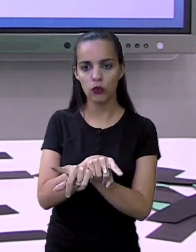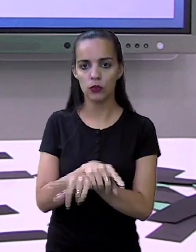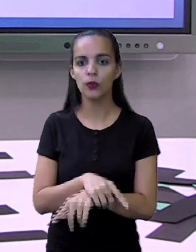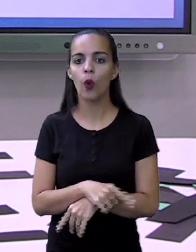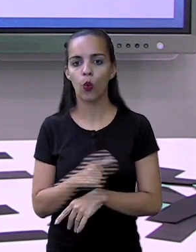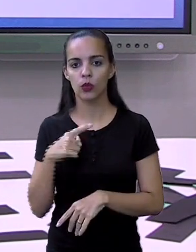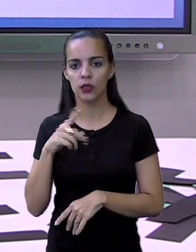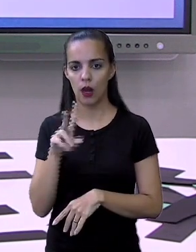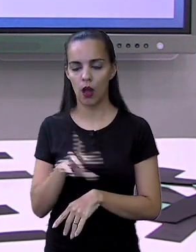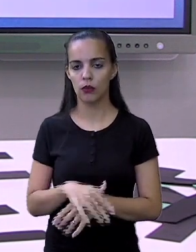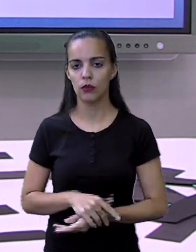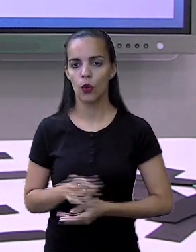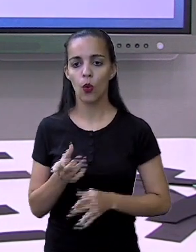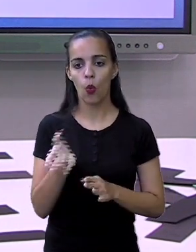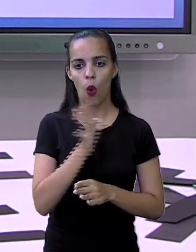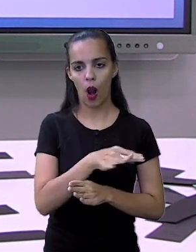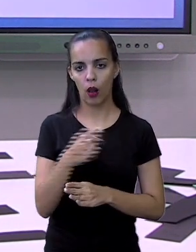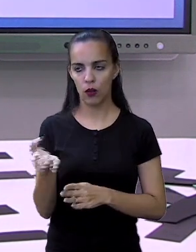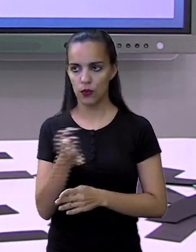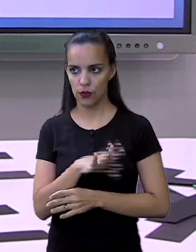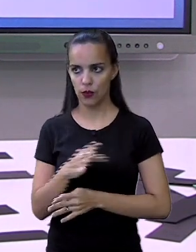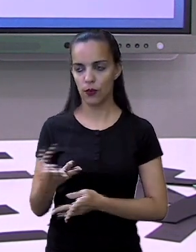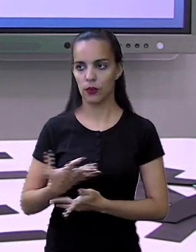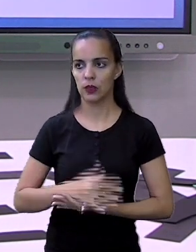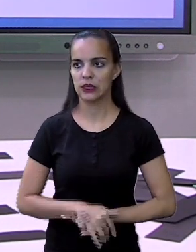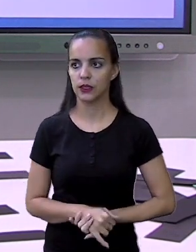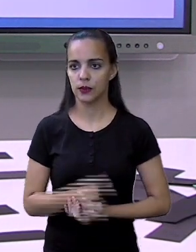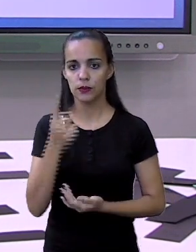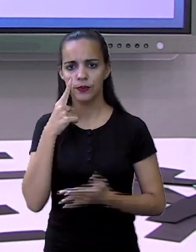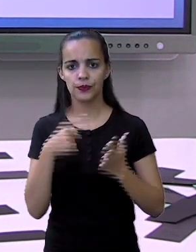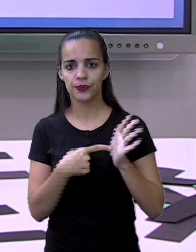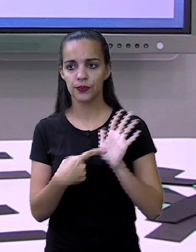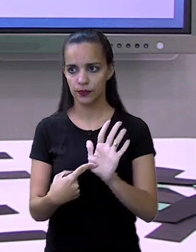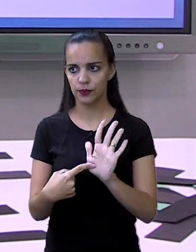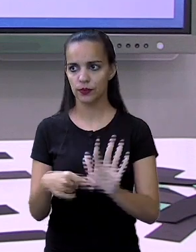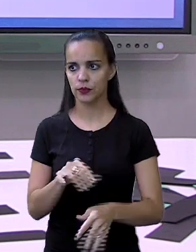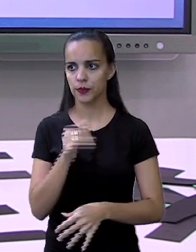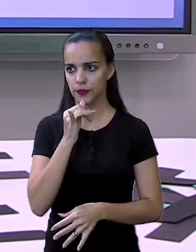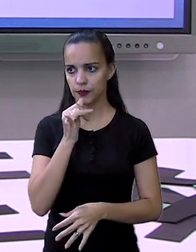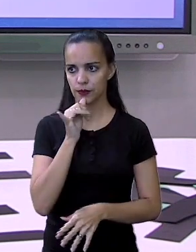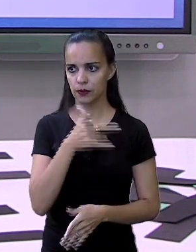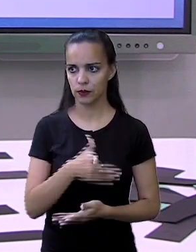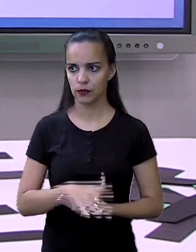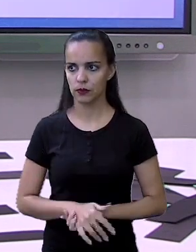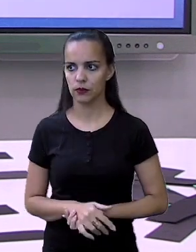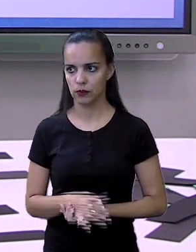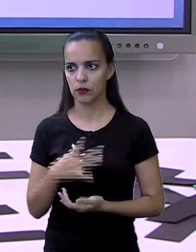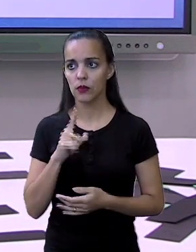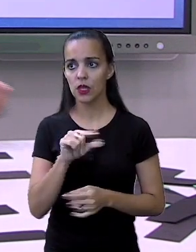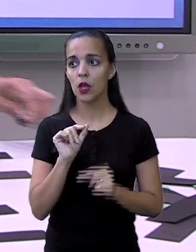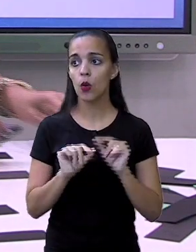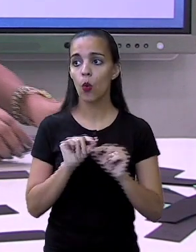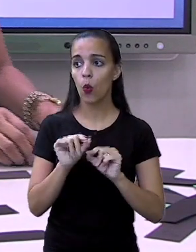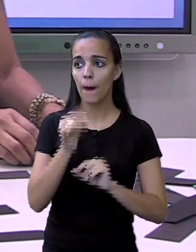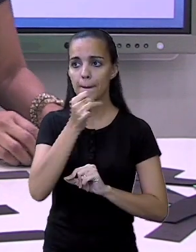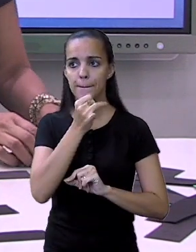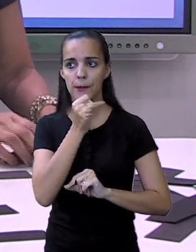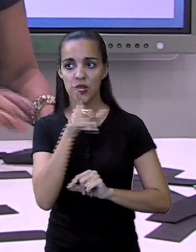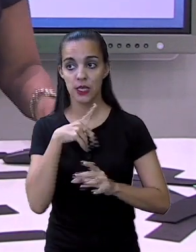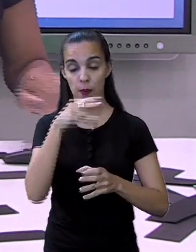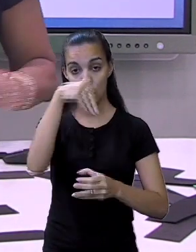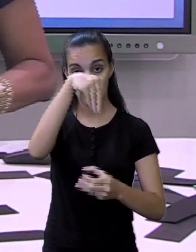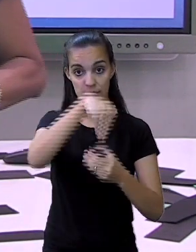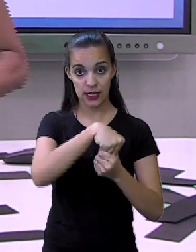são iguais. Agora, nós vamos ver os alternos e os colaterais. Quando eu